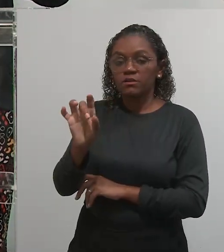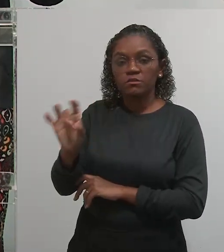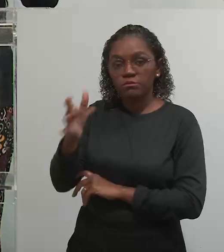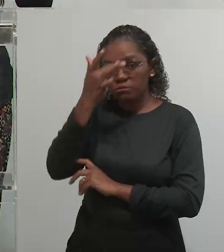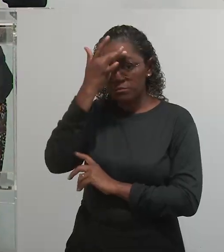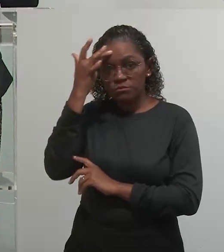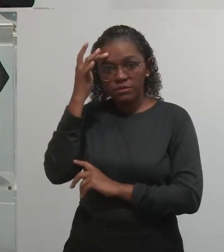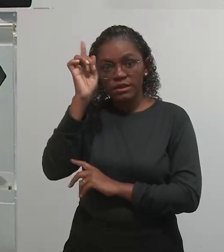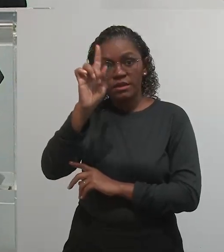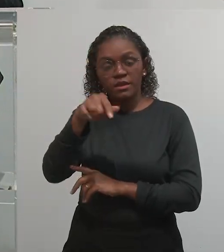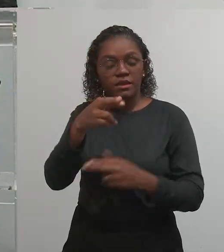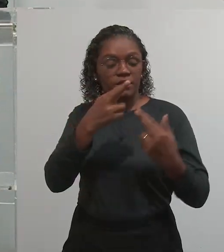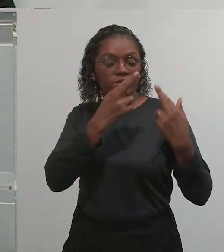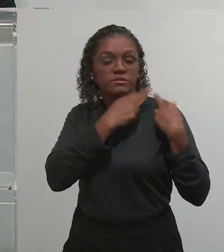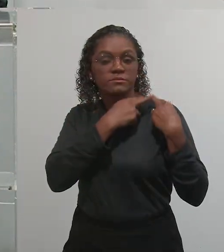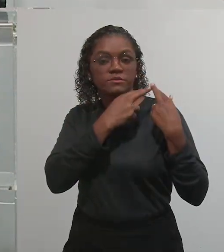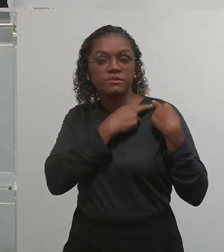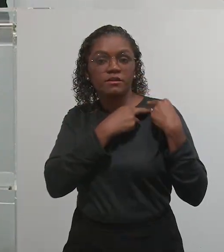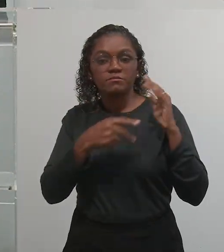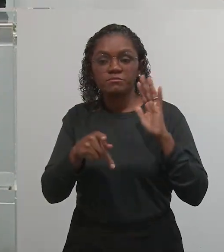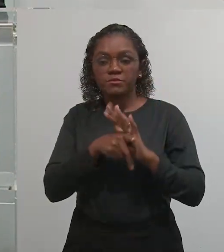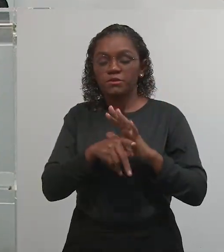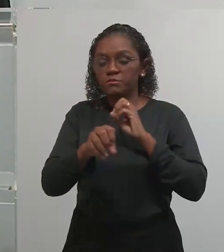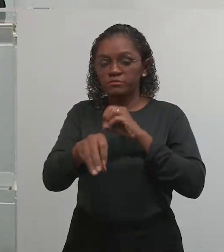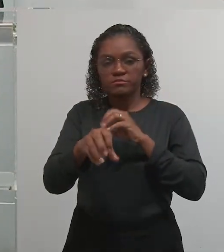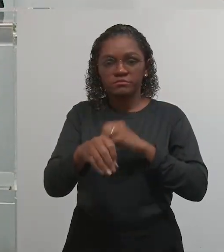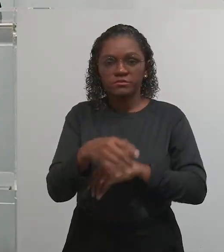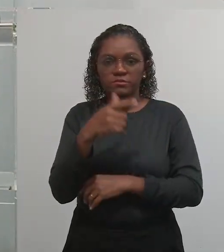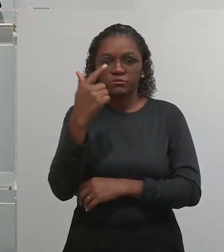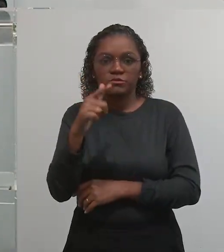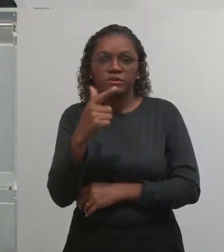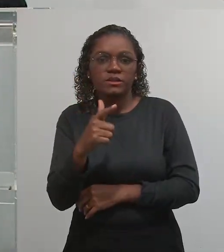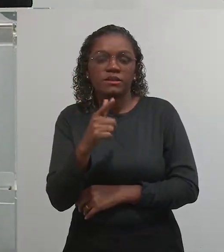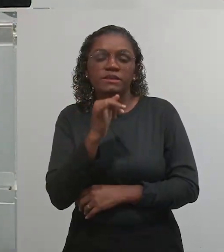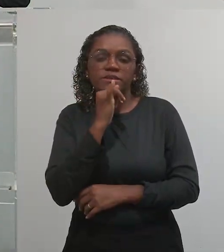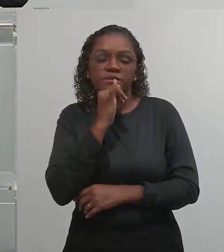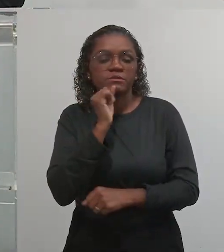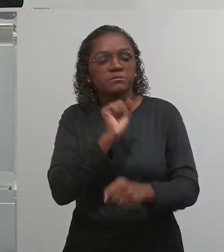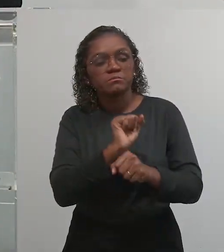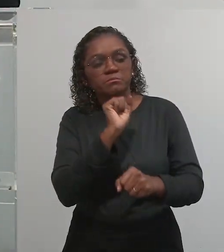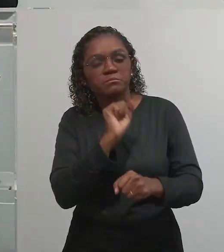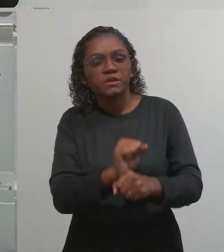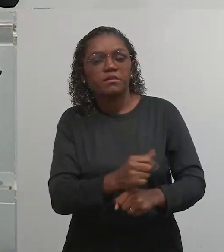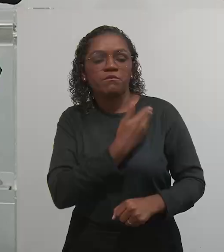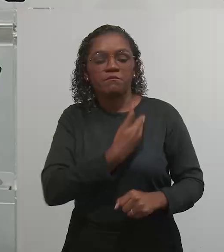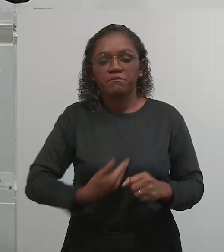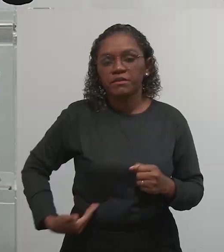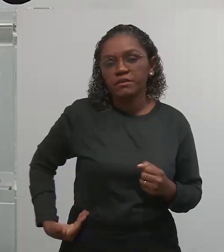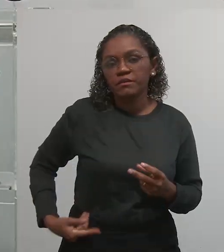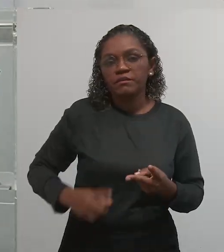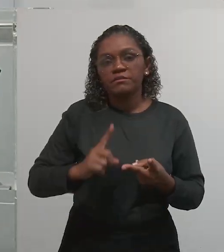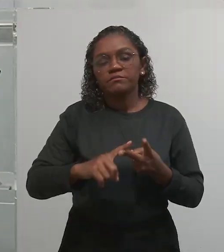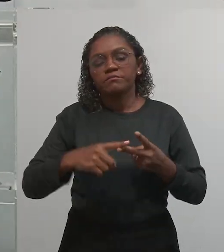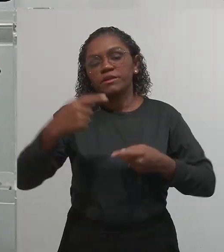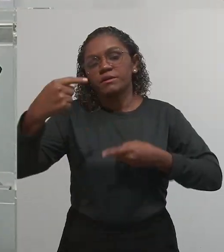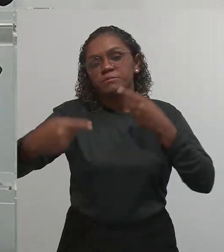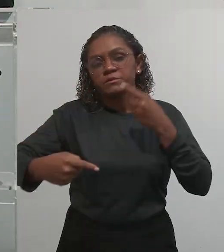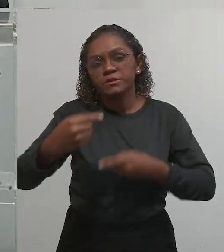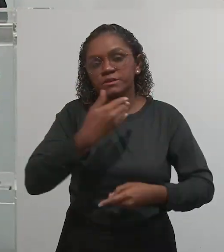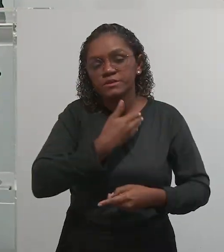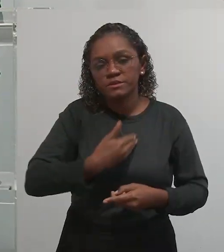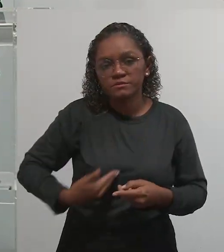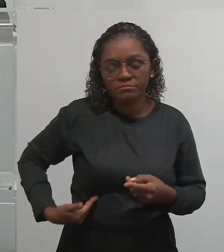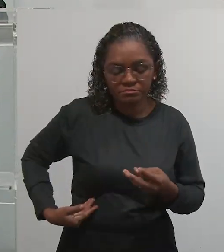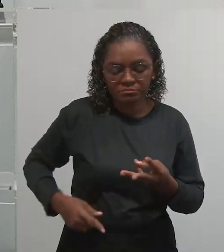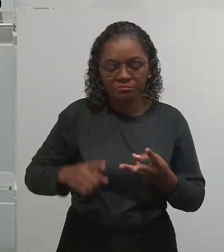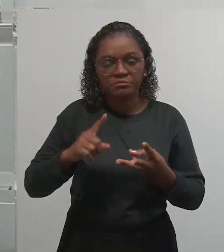responsável pela sua educação. Não depende de governo, não depende de políticas públicas, não depende